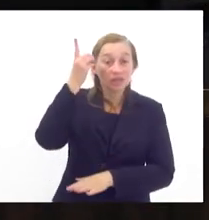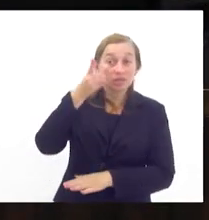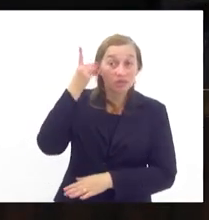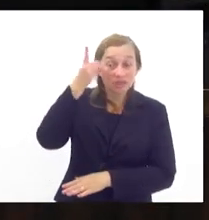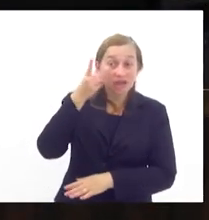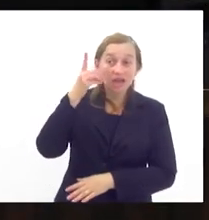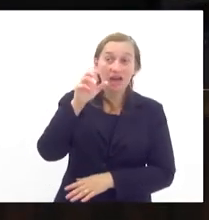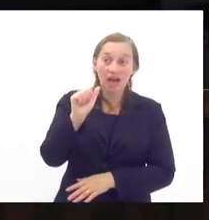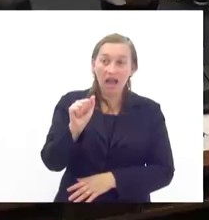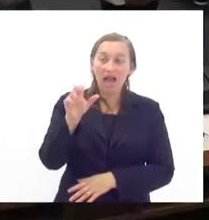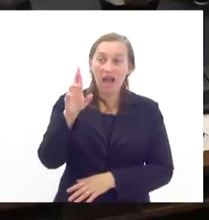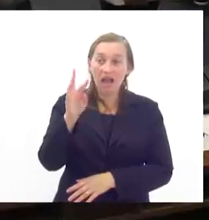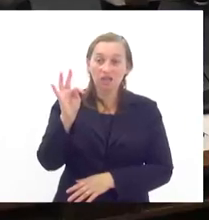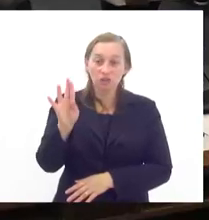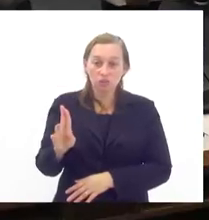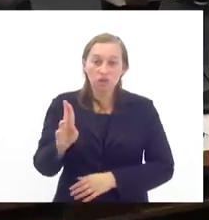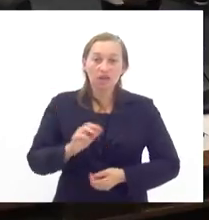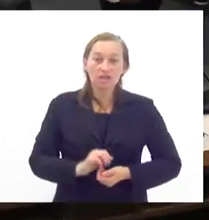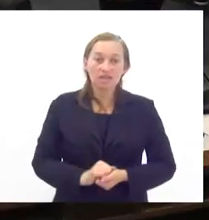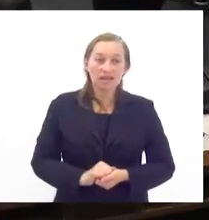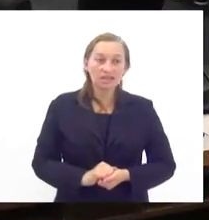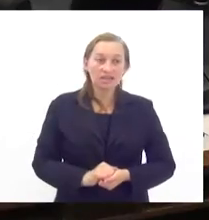Arthur Monteiro